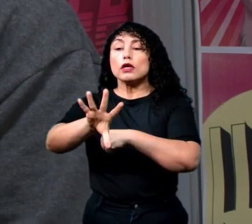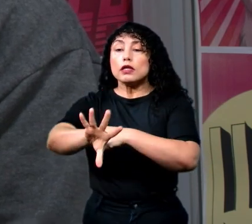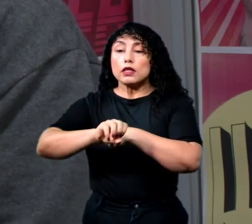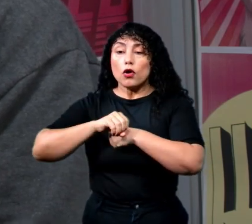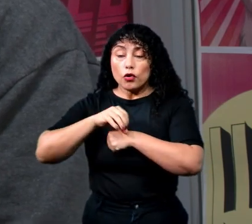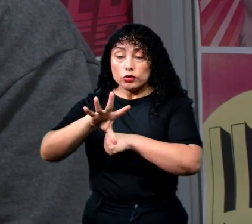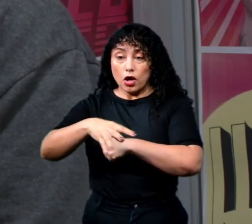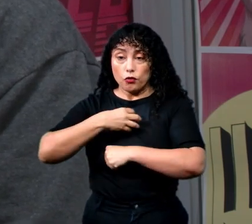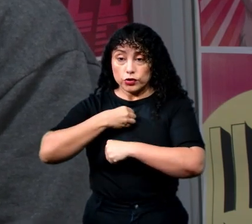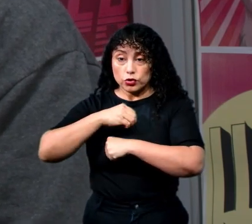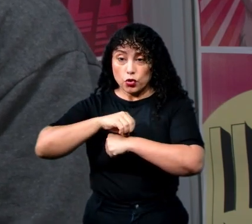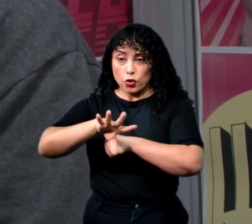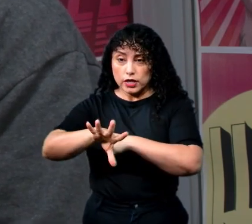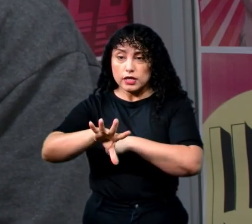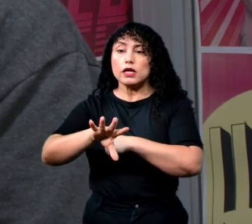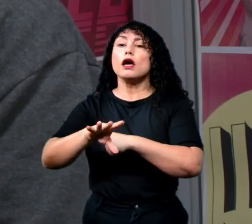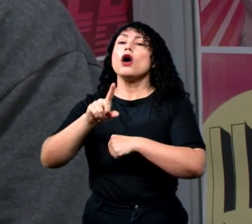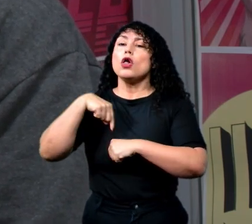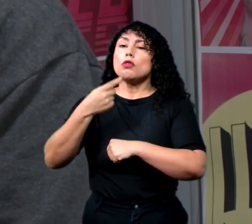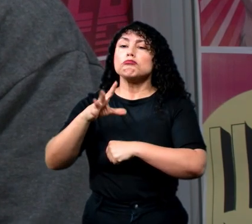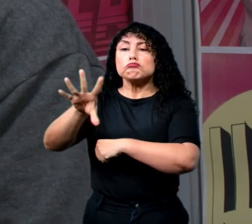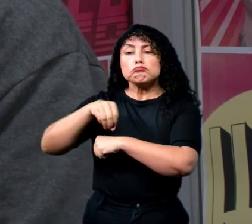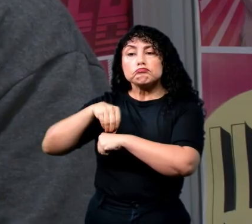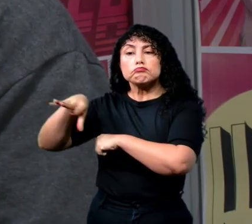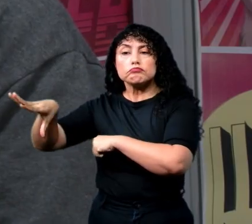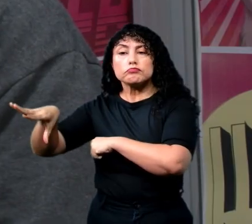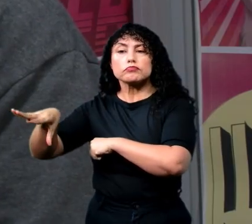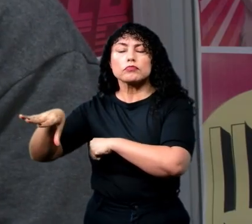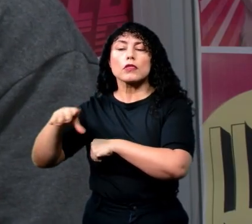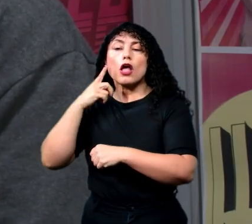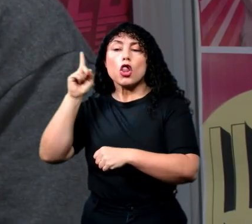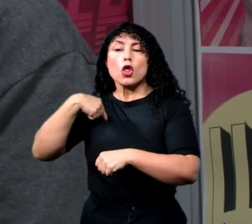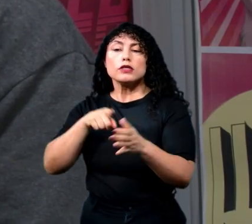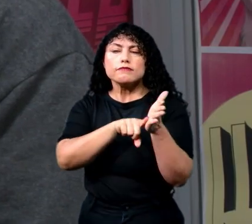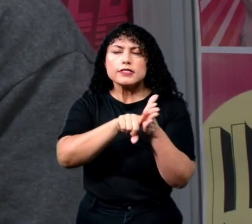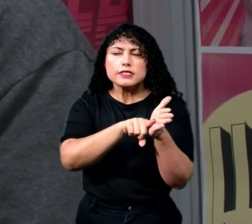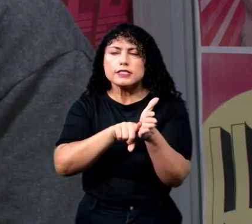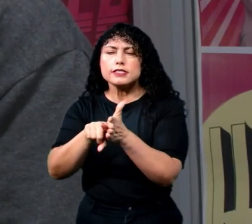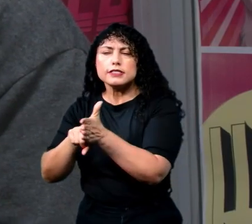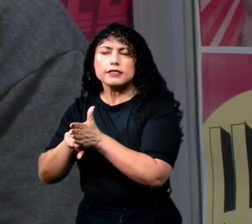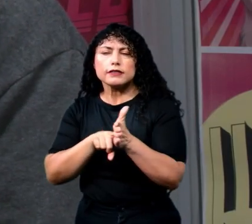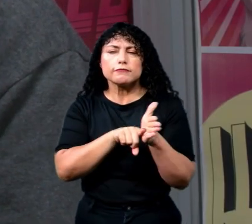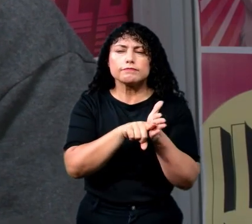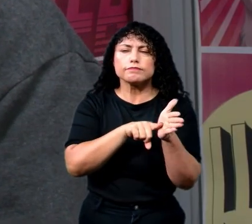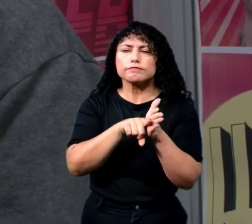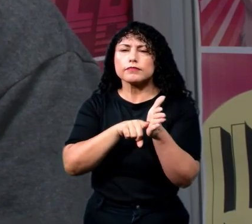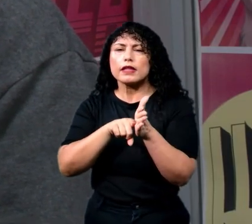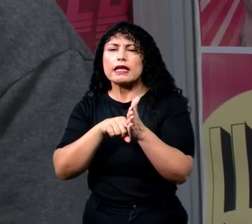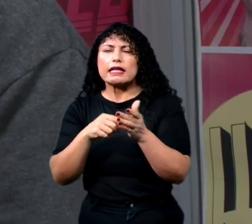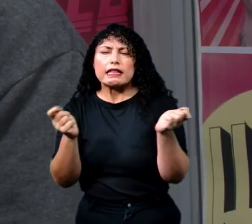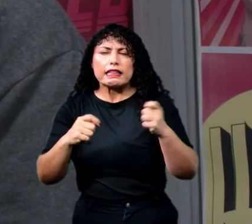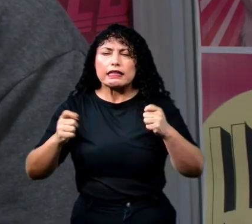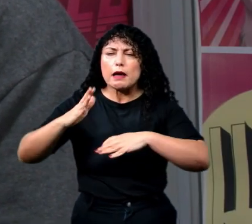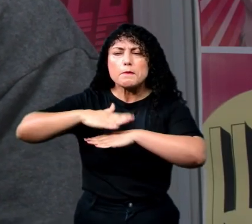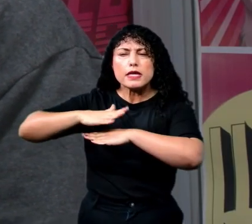denúncia é enviada para a gente, né? A gente faz a investigação preliminar, se tem os indícios mínimos